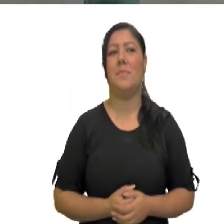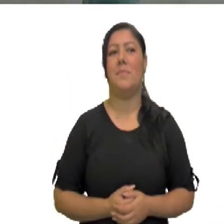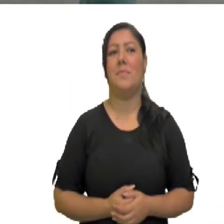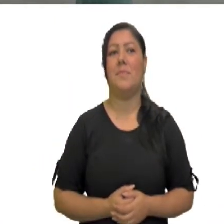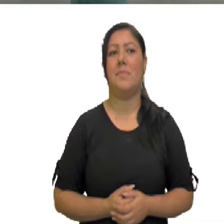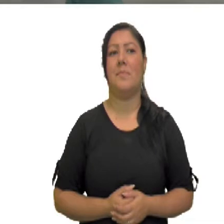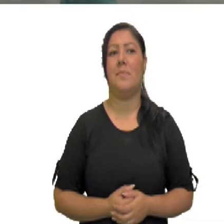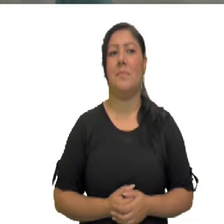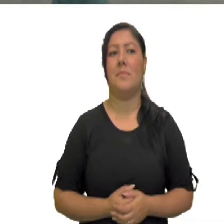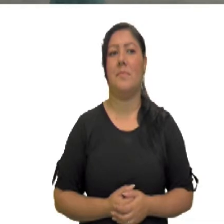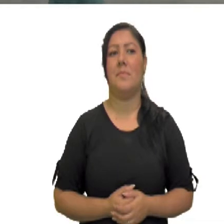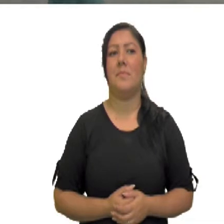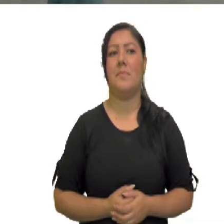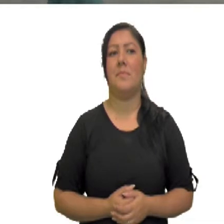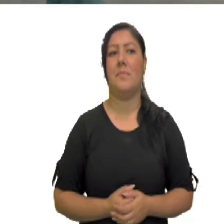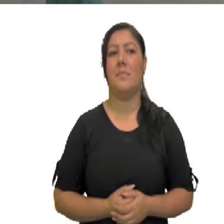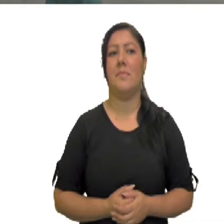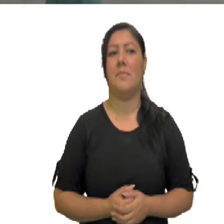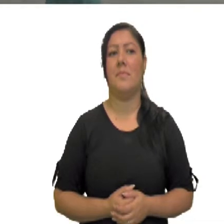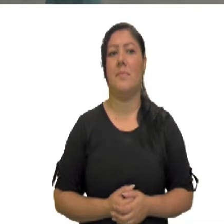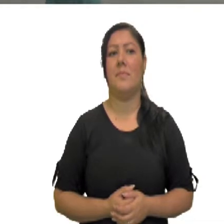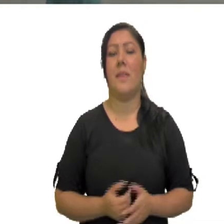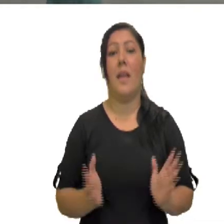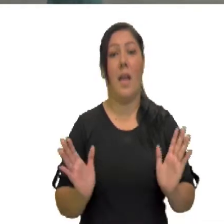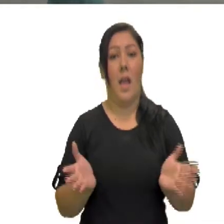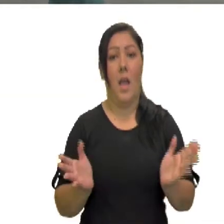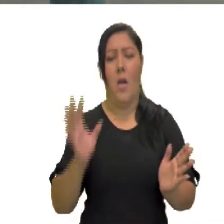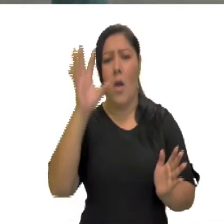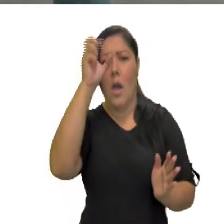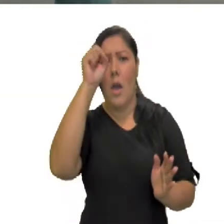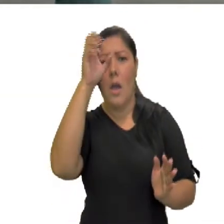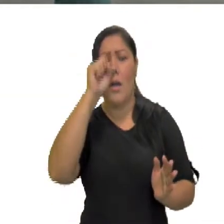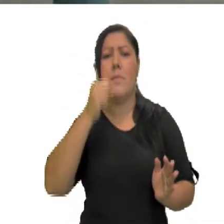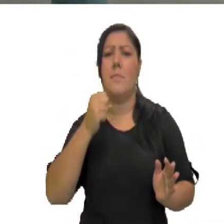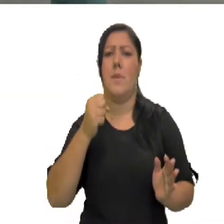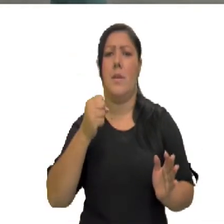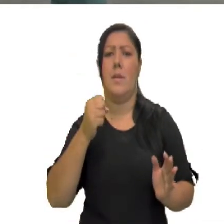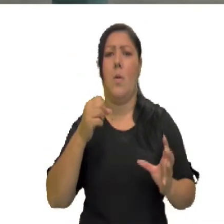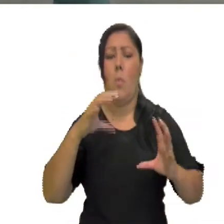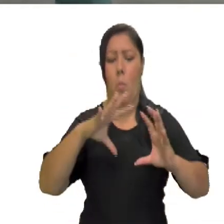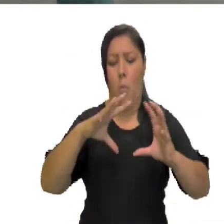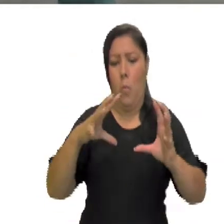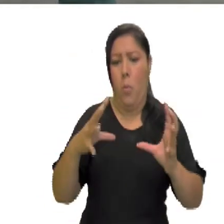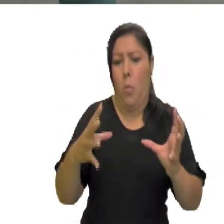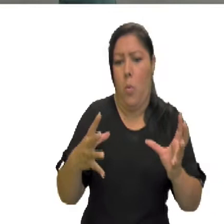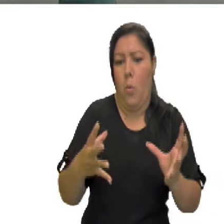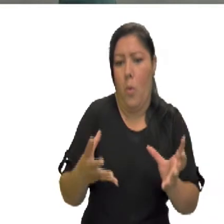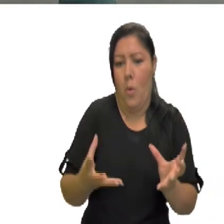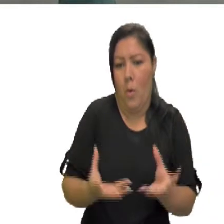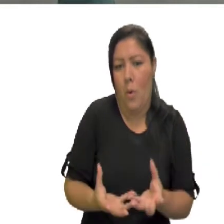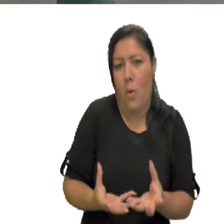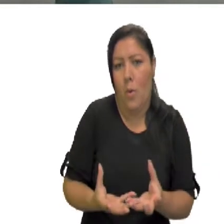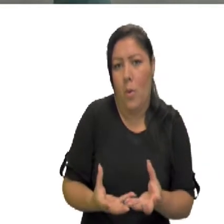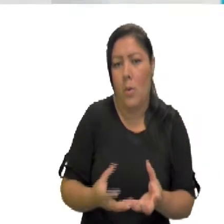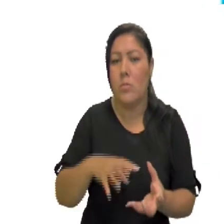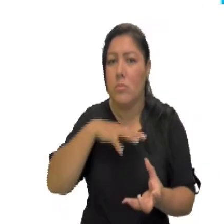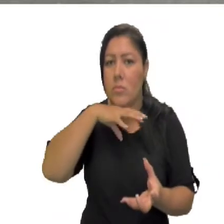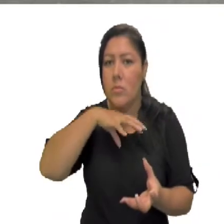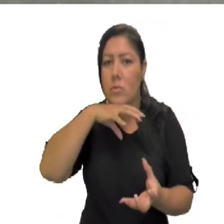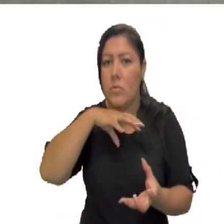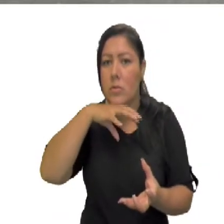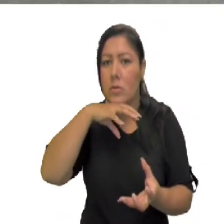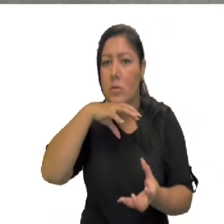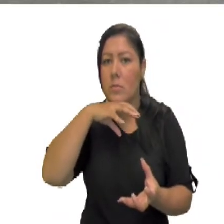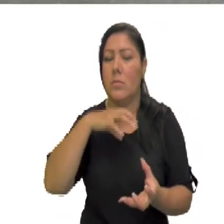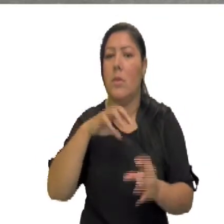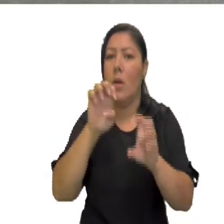Então, olha só o que a gente aprendeu nessa parte aqui em questão corpórea, nas estruturas do corpo desse animal invertebrado.